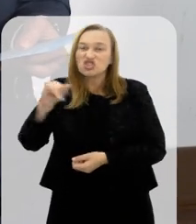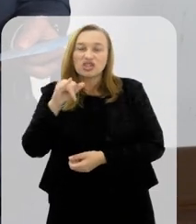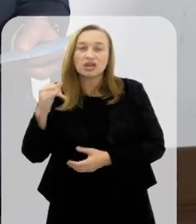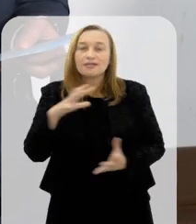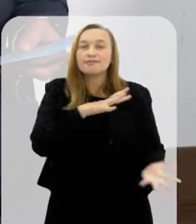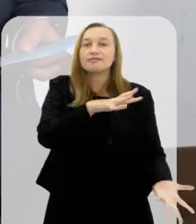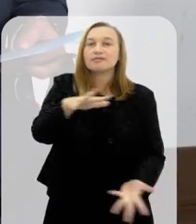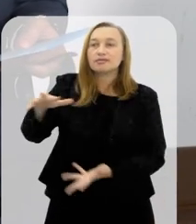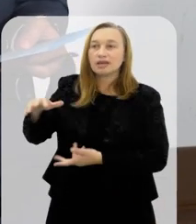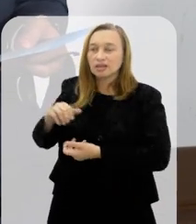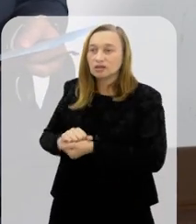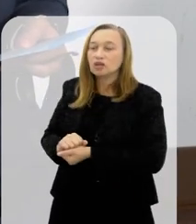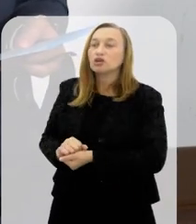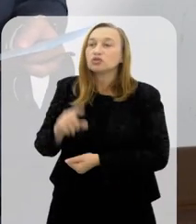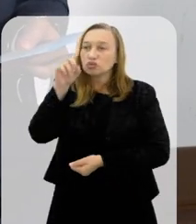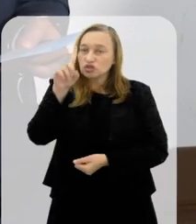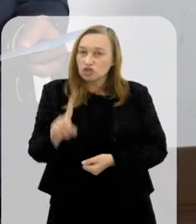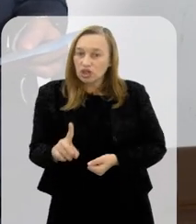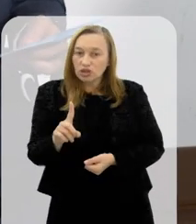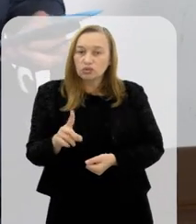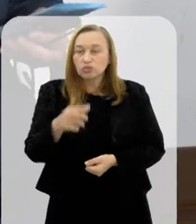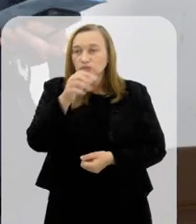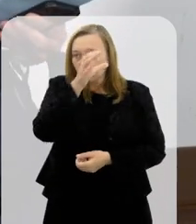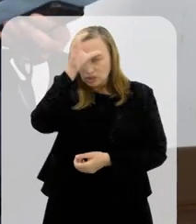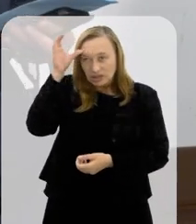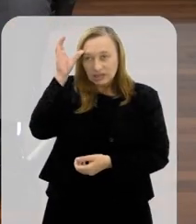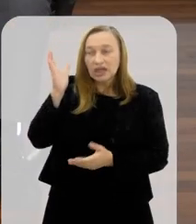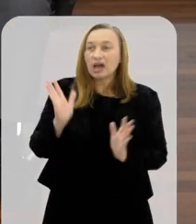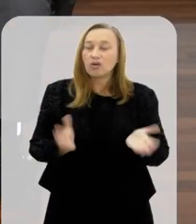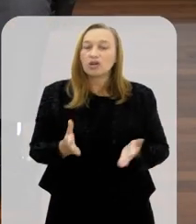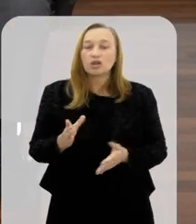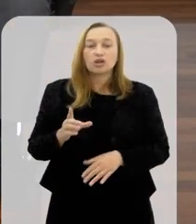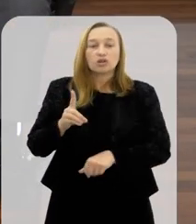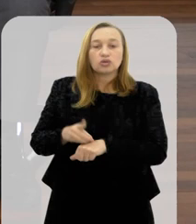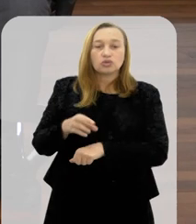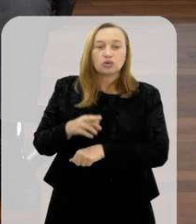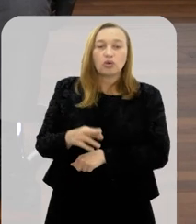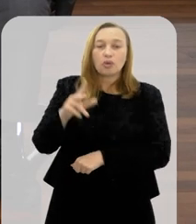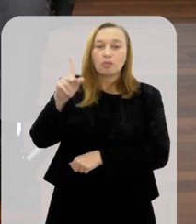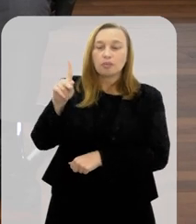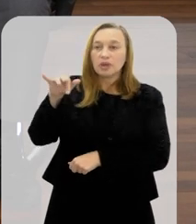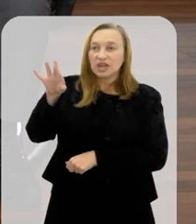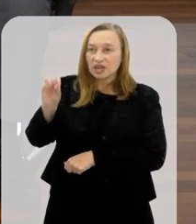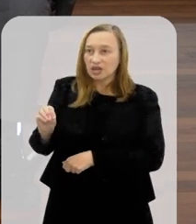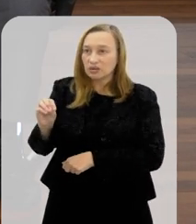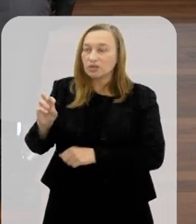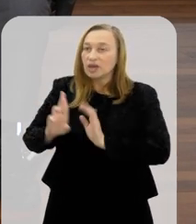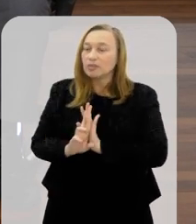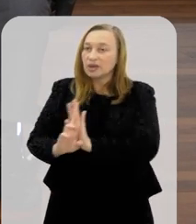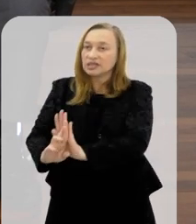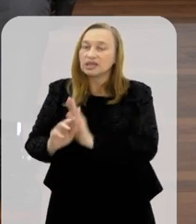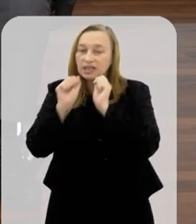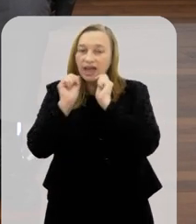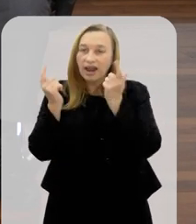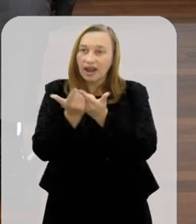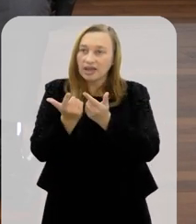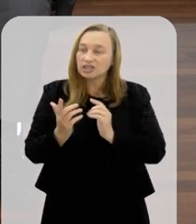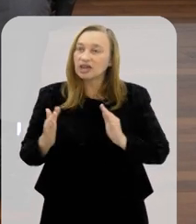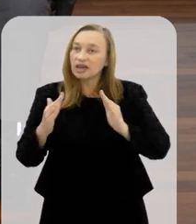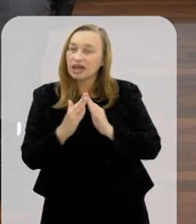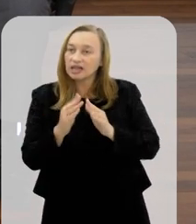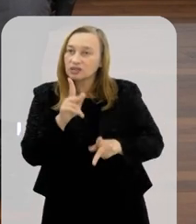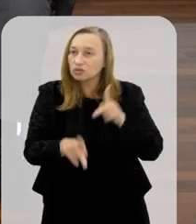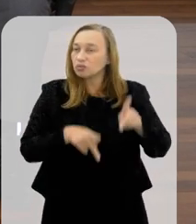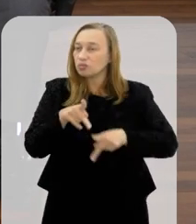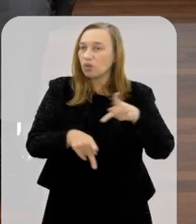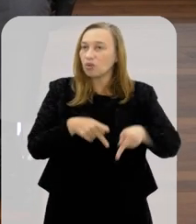data internacional né do Direito do Consumidor e agora vou passar aqui pro Dr plin Lacerda que representa esta casa alerge A Casa